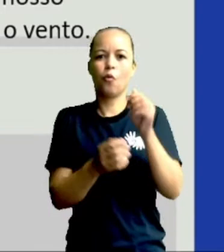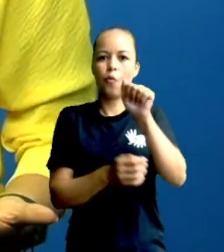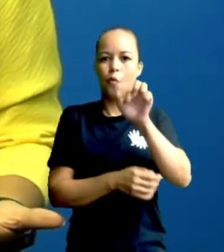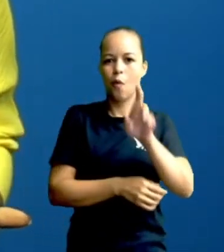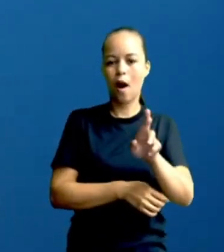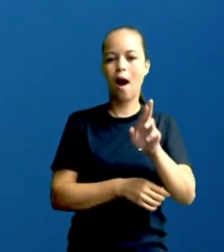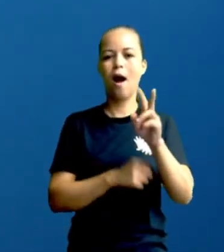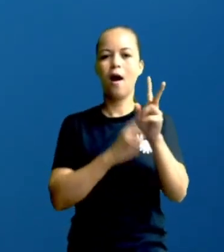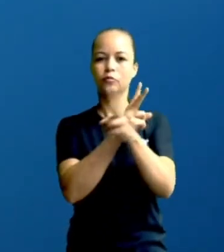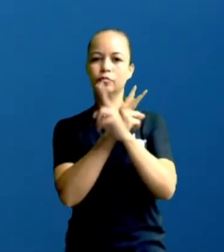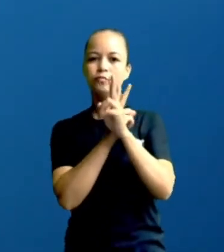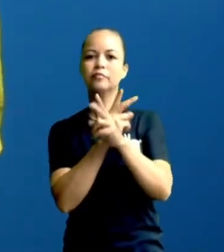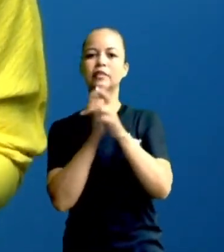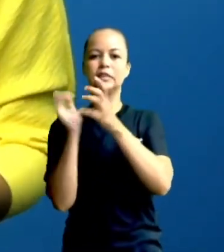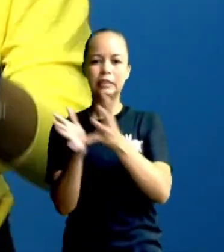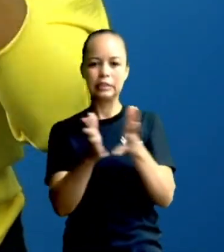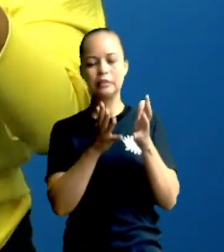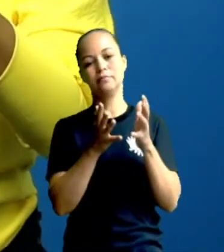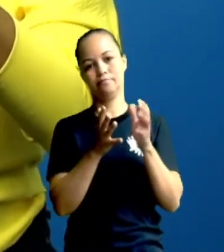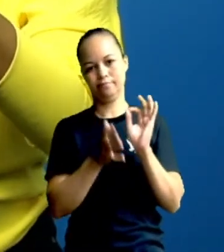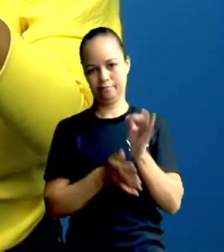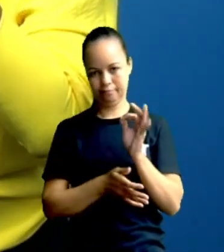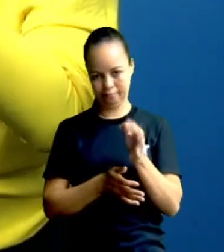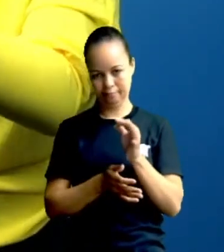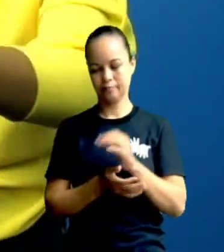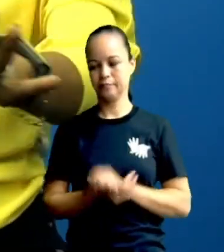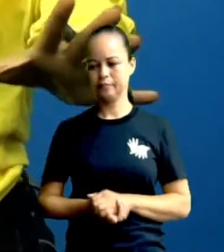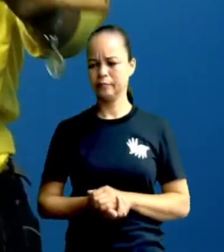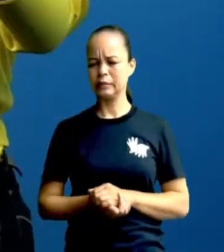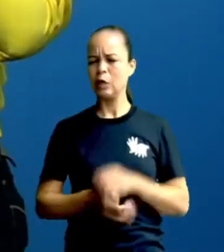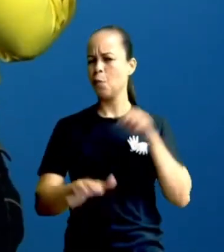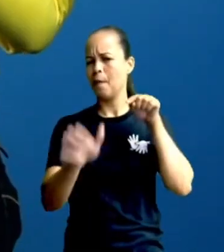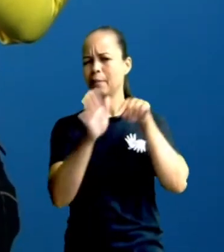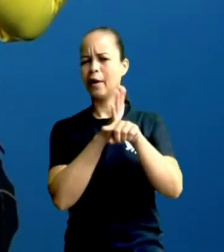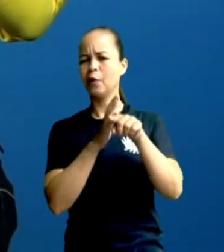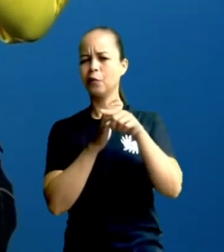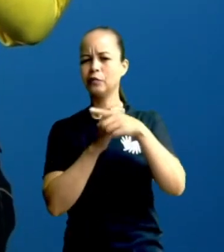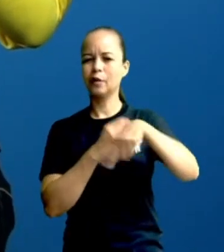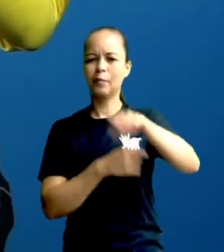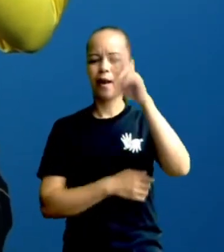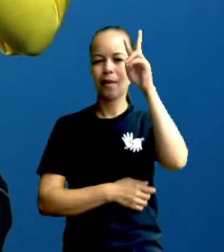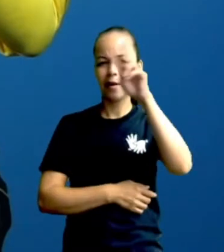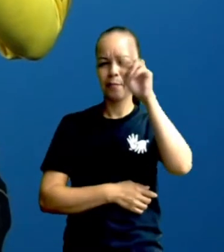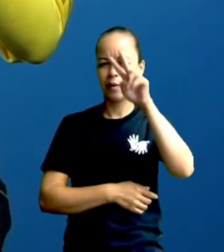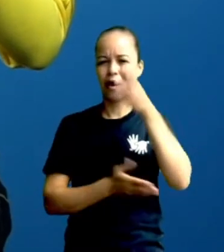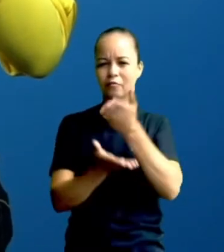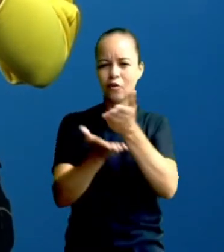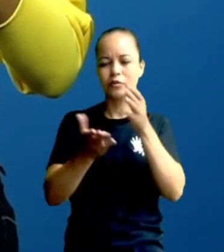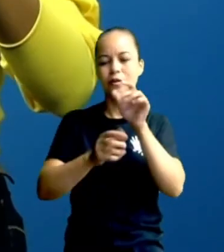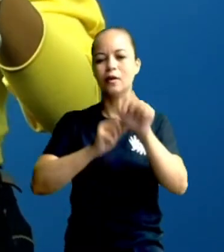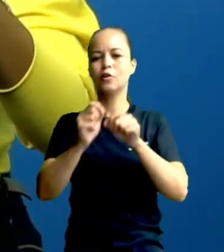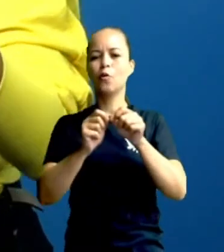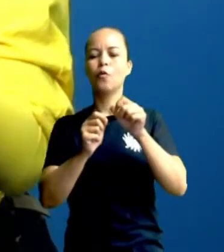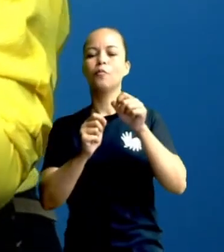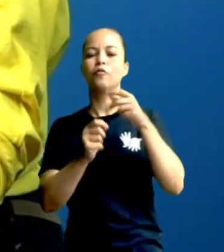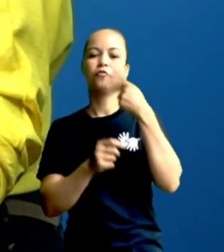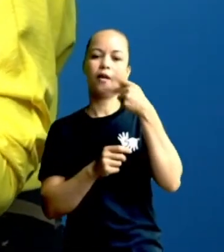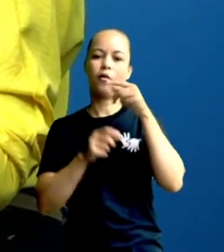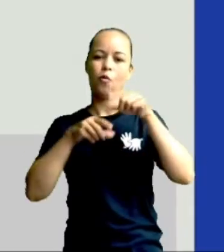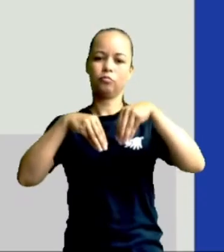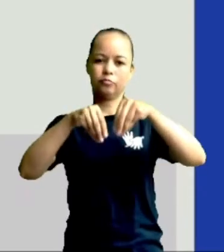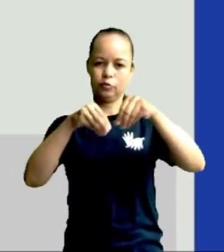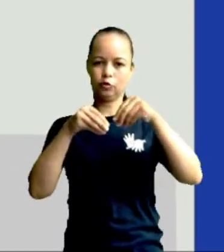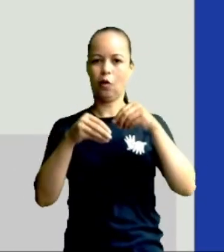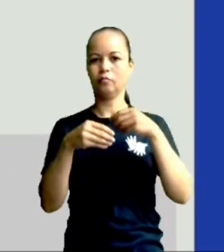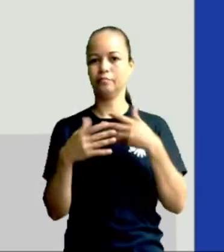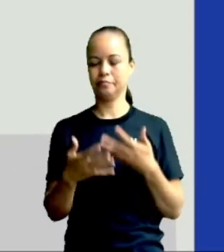vento. Certo? Vamos lá para uma pergunta para tentar lembrar a vocês o que foi que a gente falou nessa aula sobre o solo.